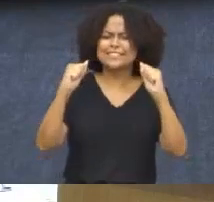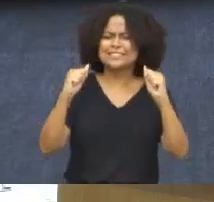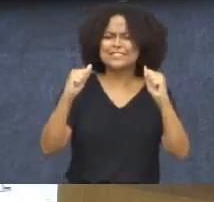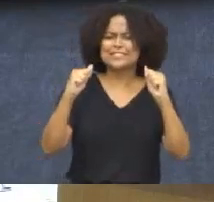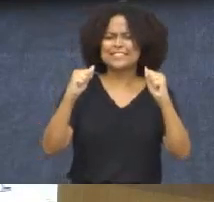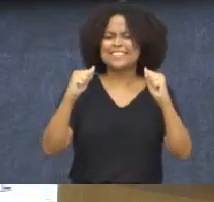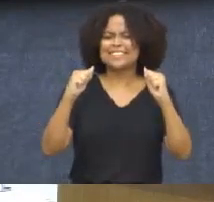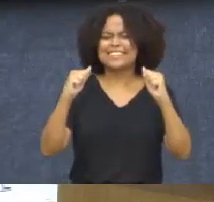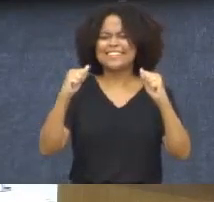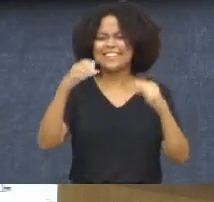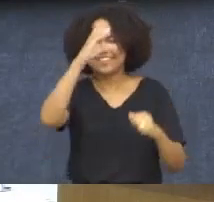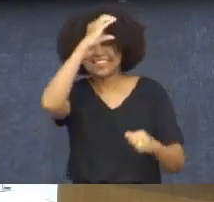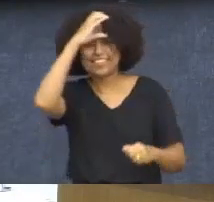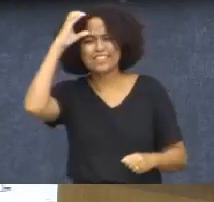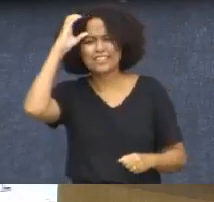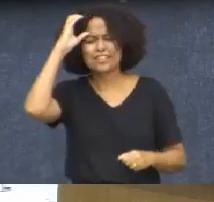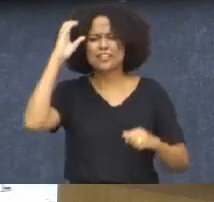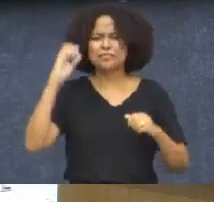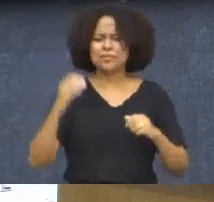para não chorar, né?